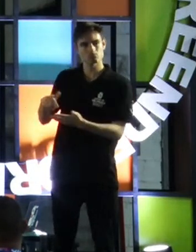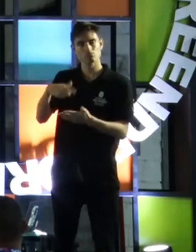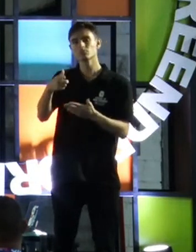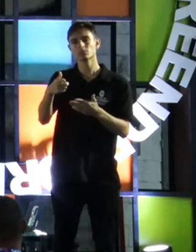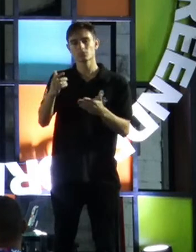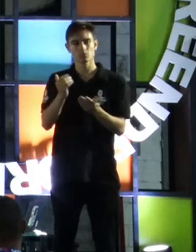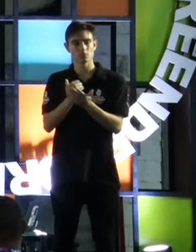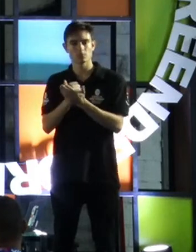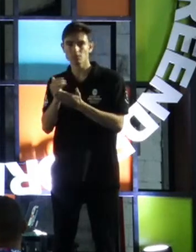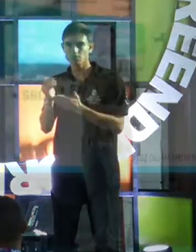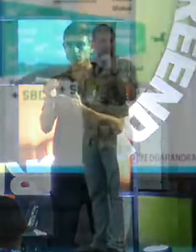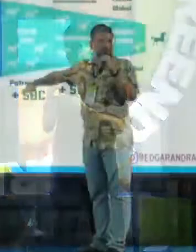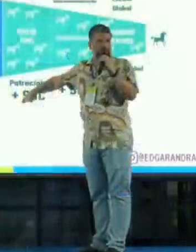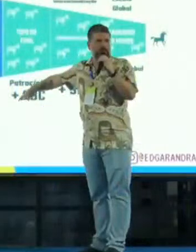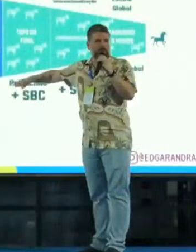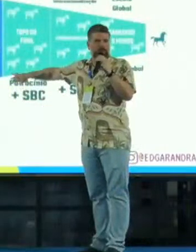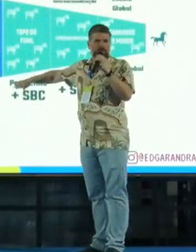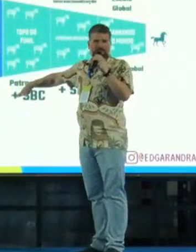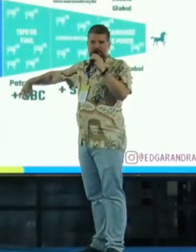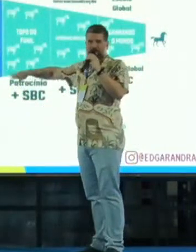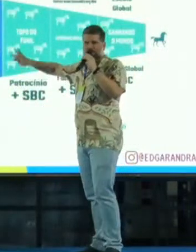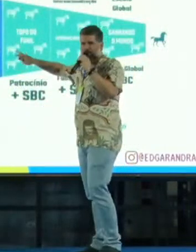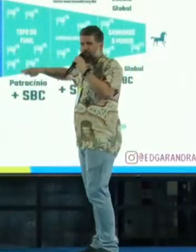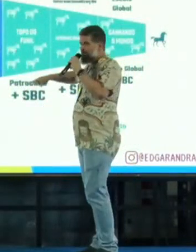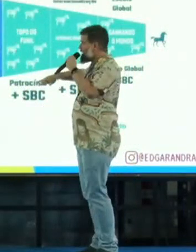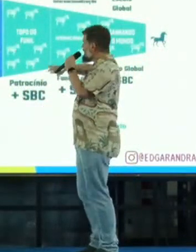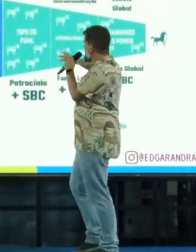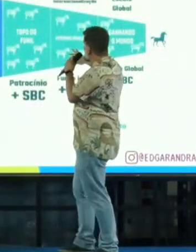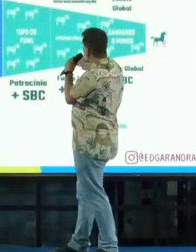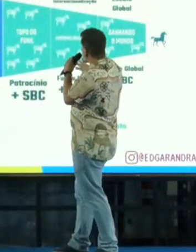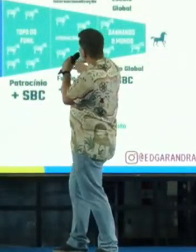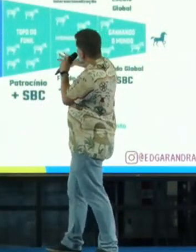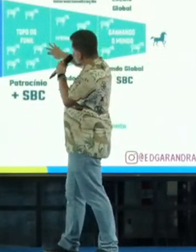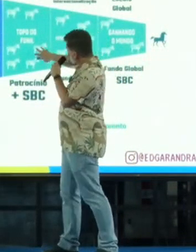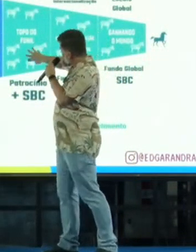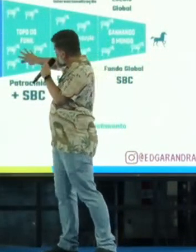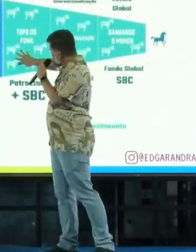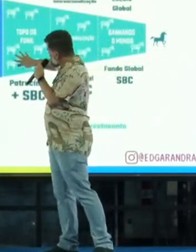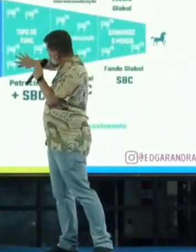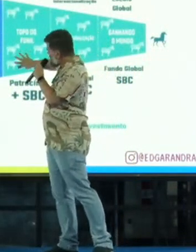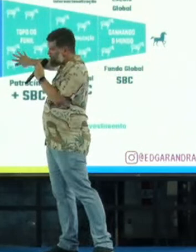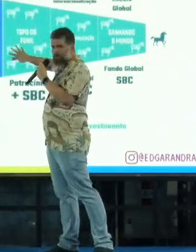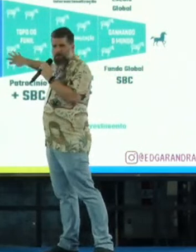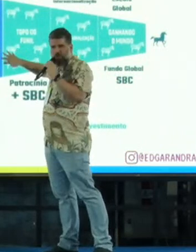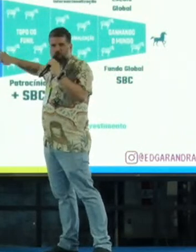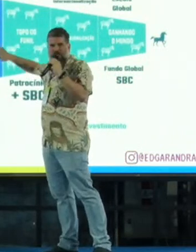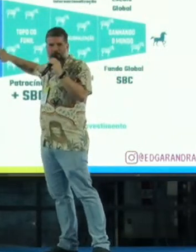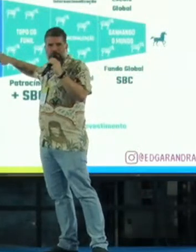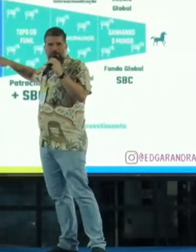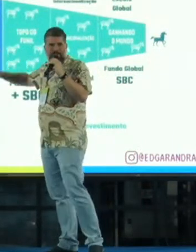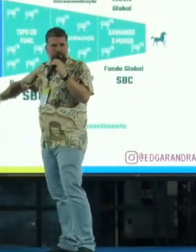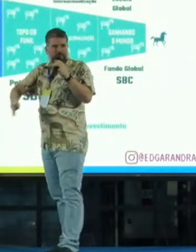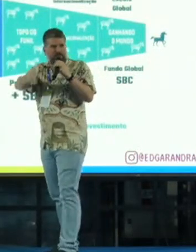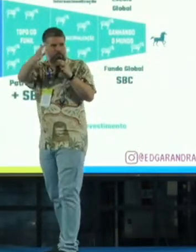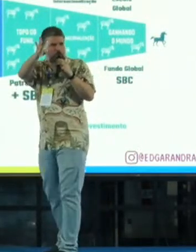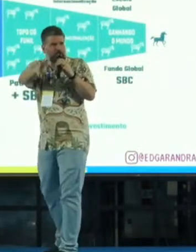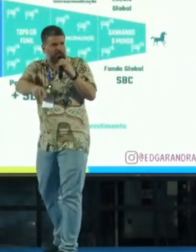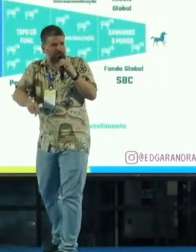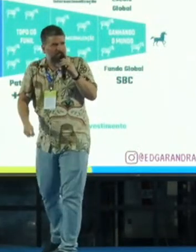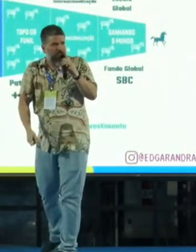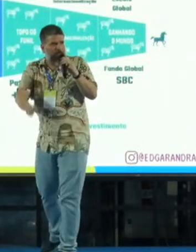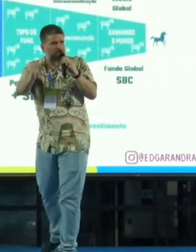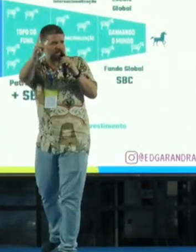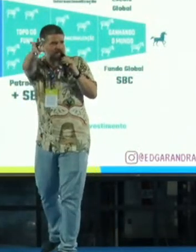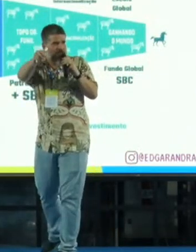ela começa... Eu dei o painel de LED. Dá para ler? Está dando para ler? A jornada do investimento, ela historicamente começa com o seed money,